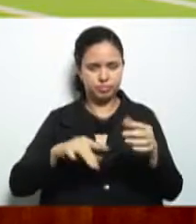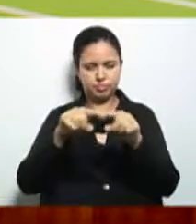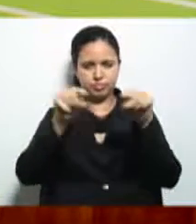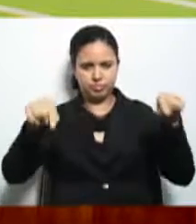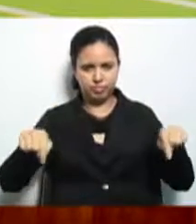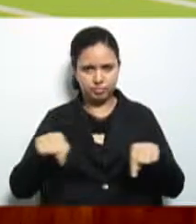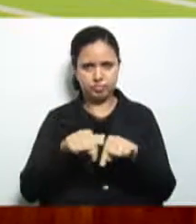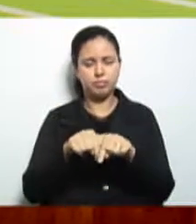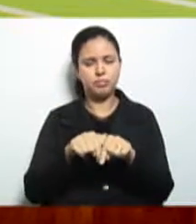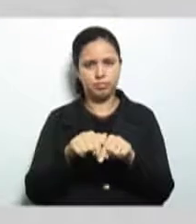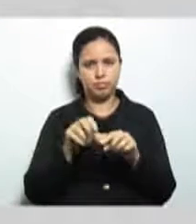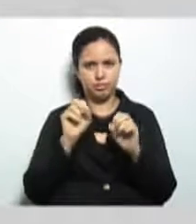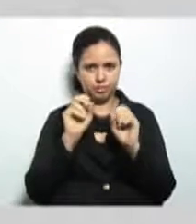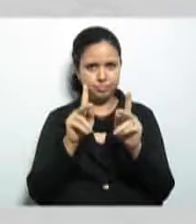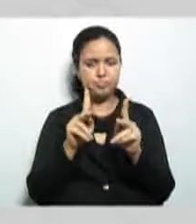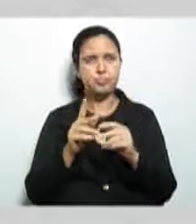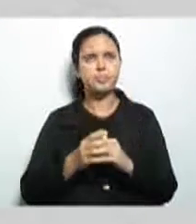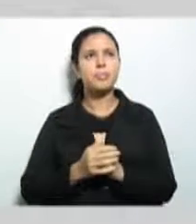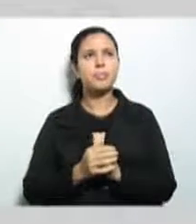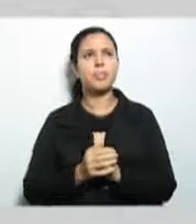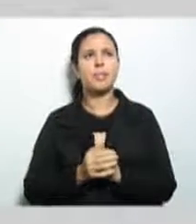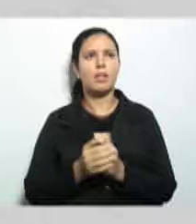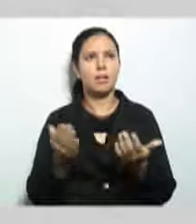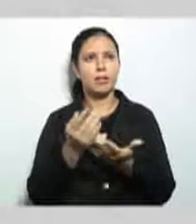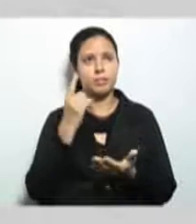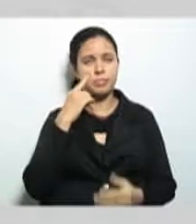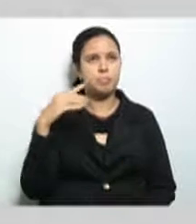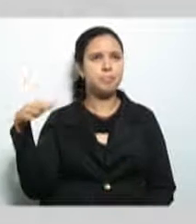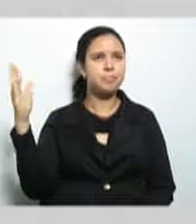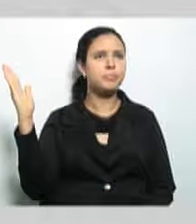nós passamos para vocês. Vamos